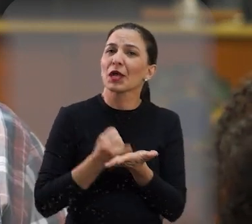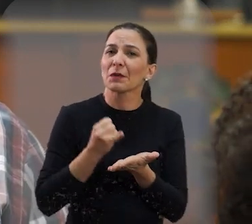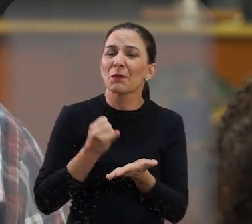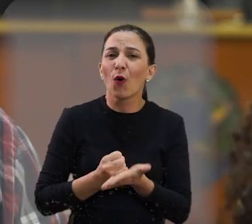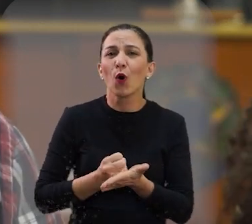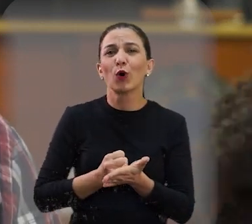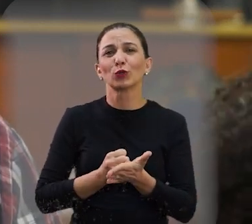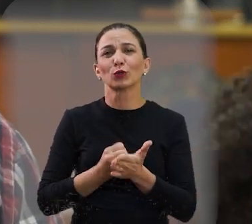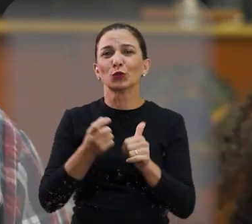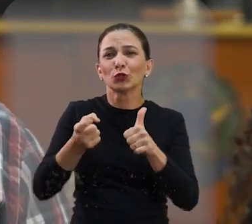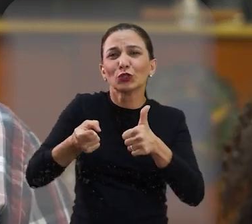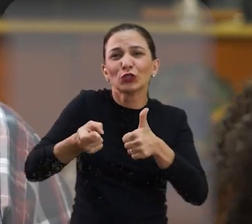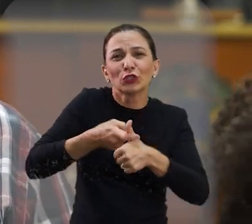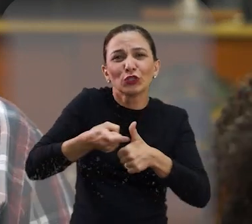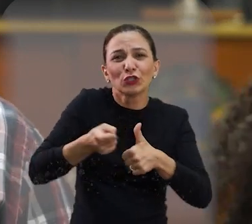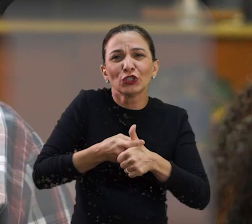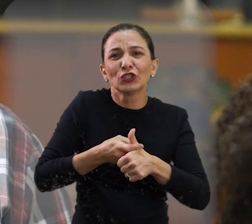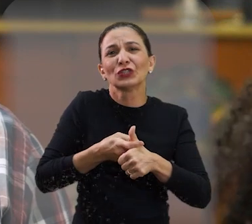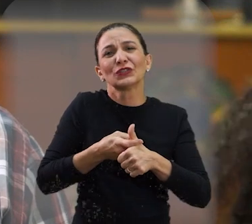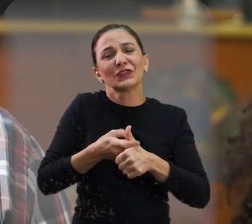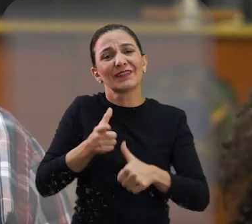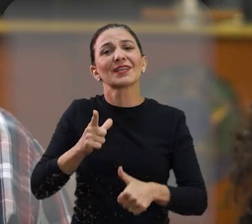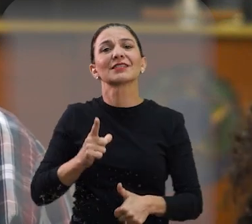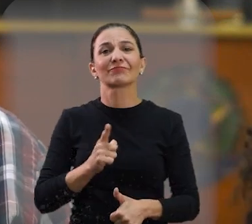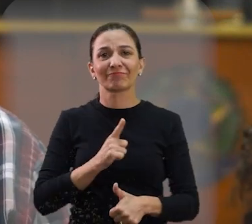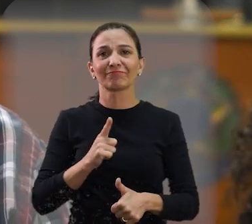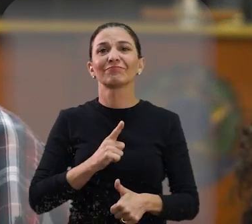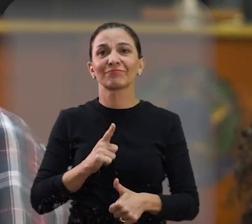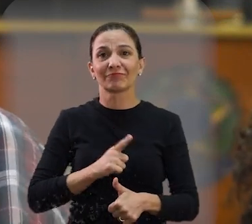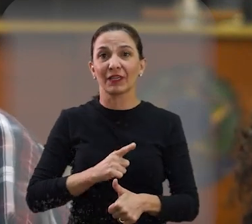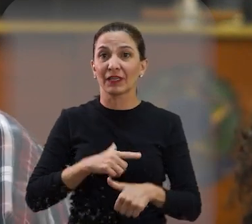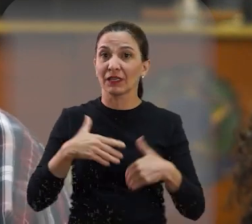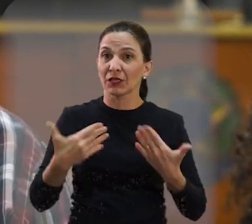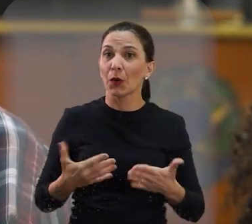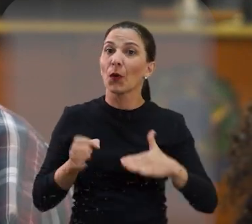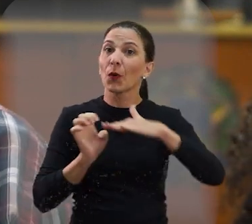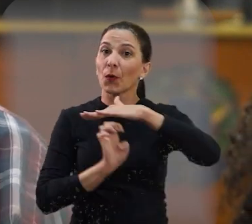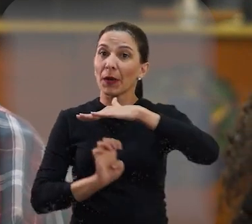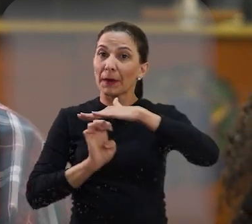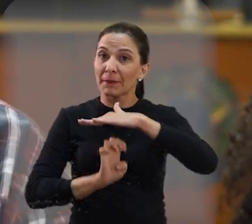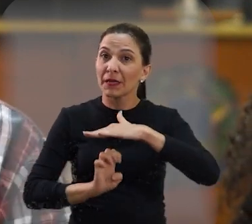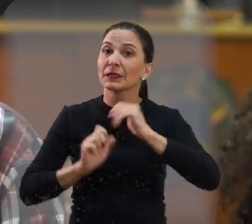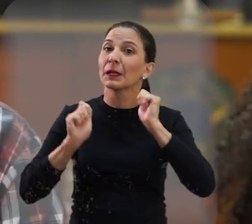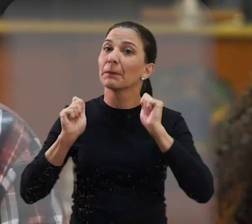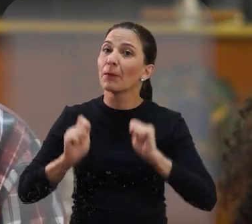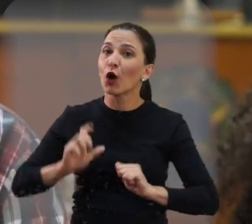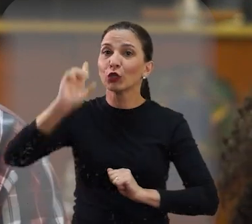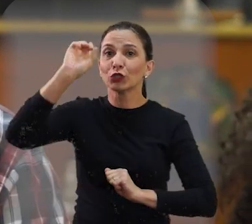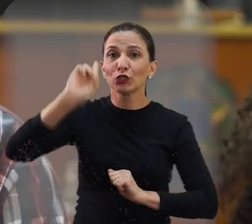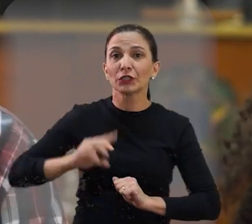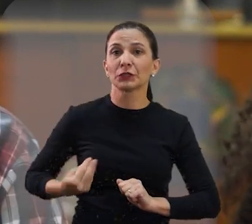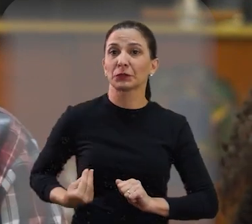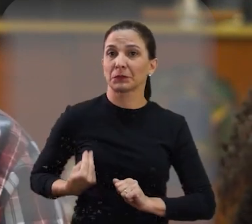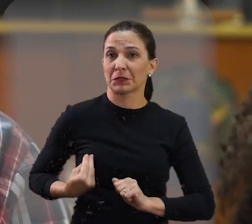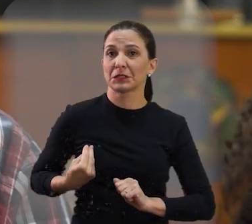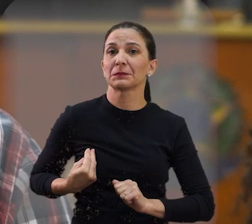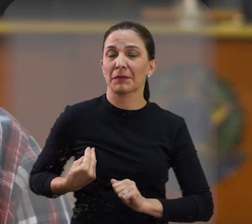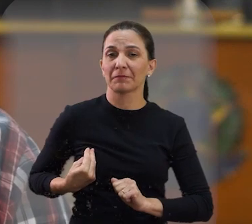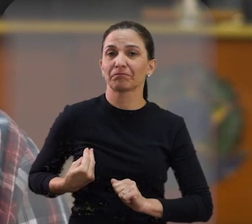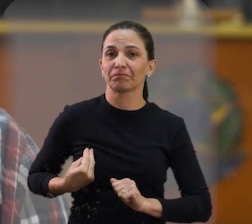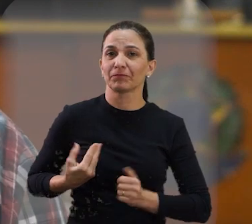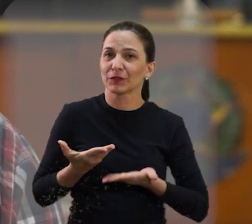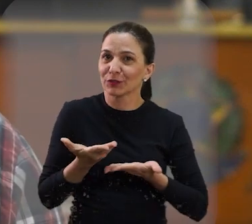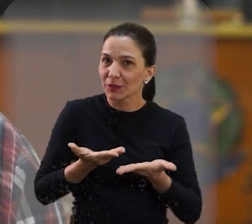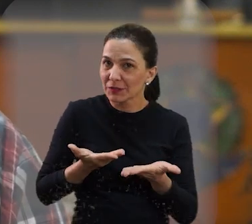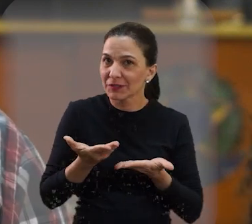tributos suas dívidas é também atrasados Então hoje as pessoas empresas estão vão ter o direito também o refis